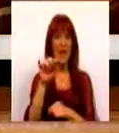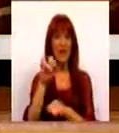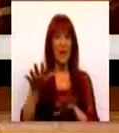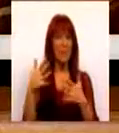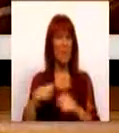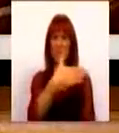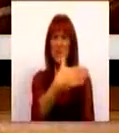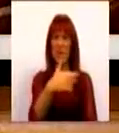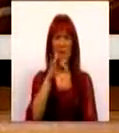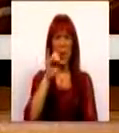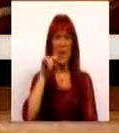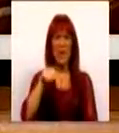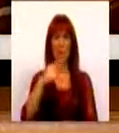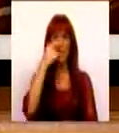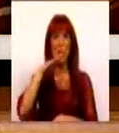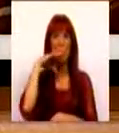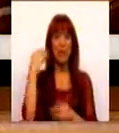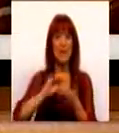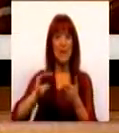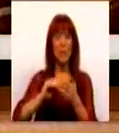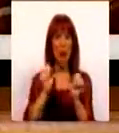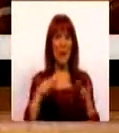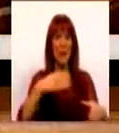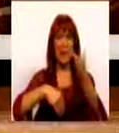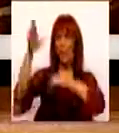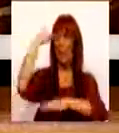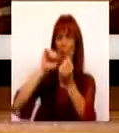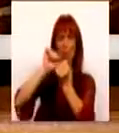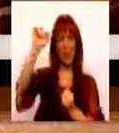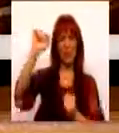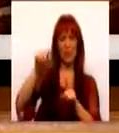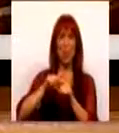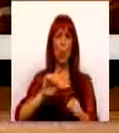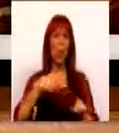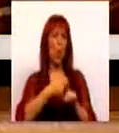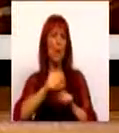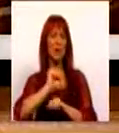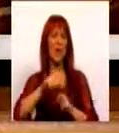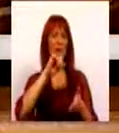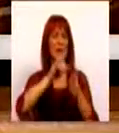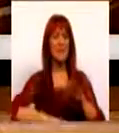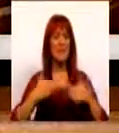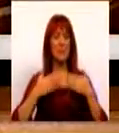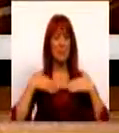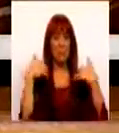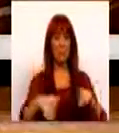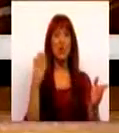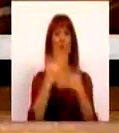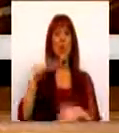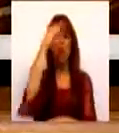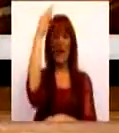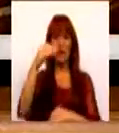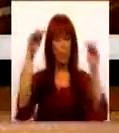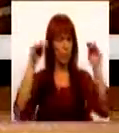cerca de 140 mil adultos inscritos para aumentar as suas qualificações, ou com o combate ao abandono escolar, cuja taxa desceu